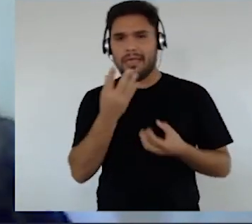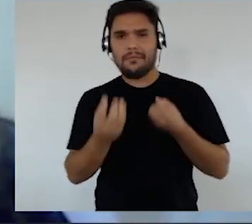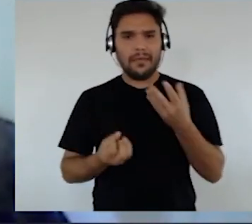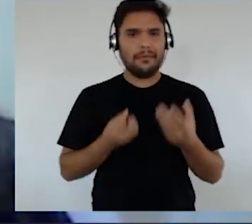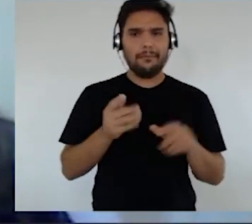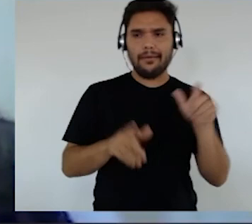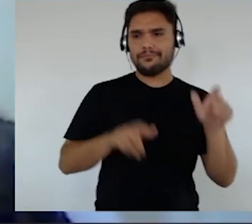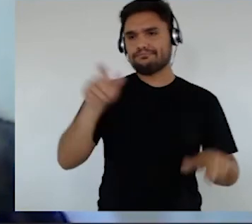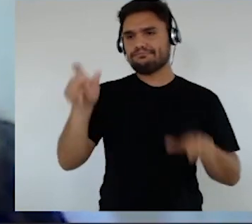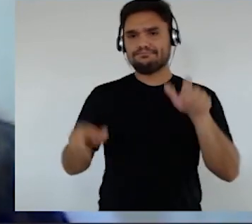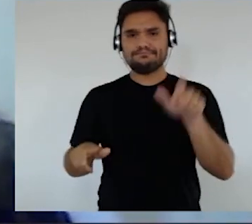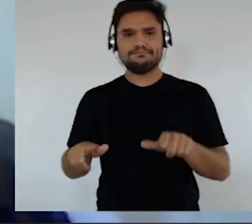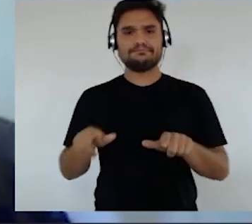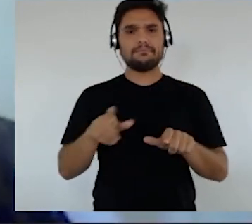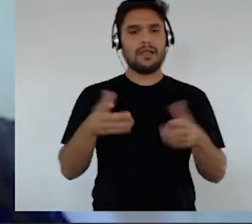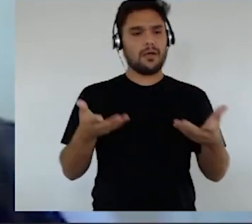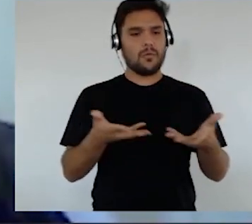pela